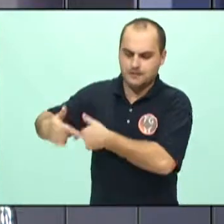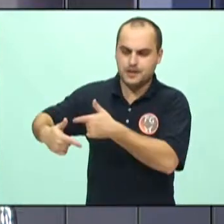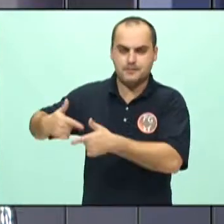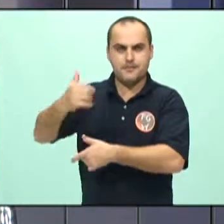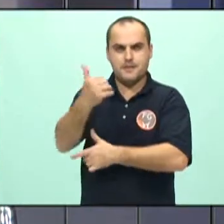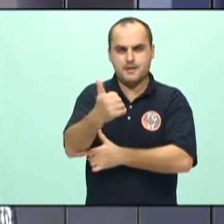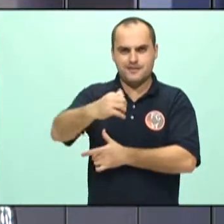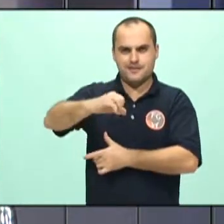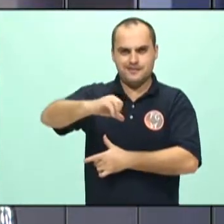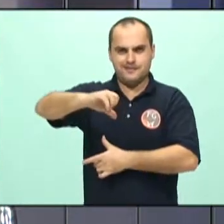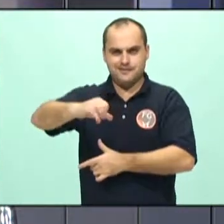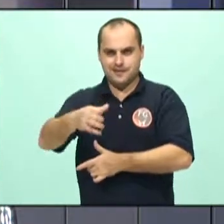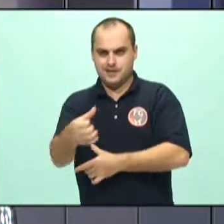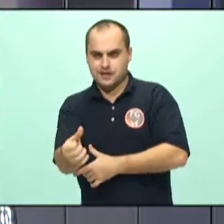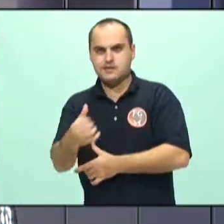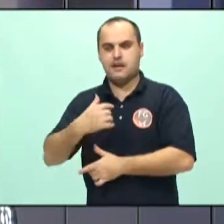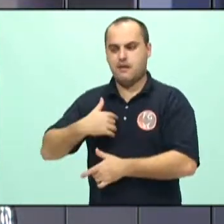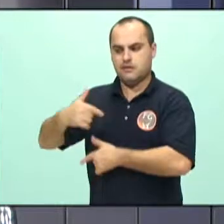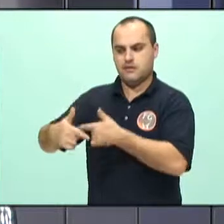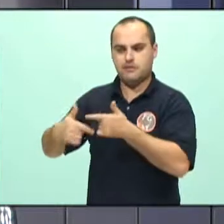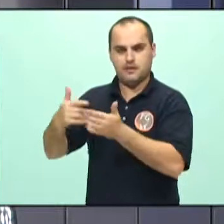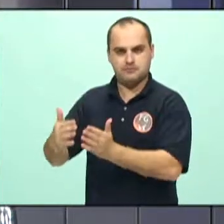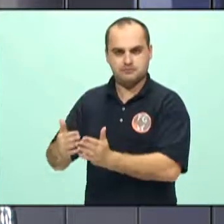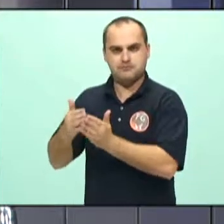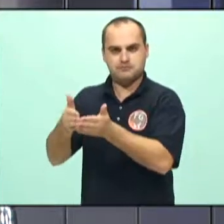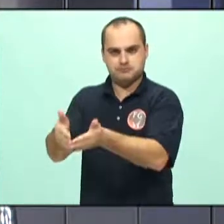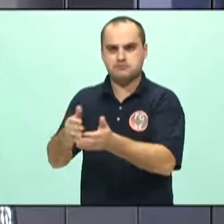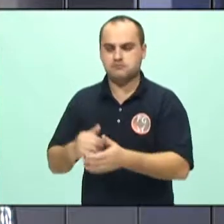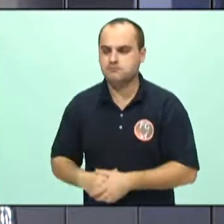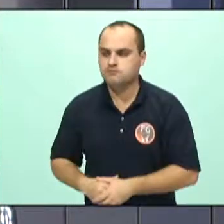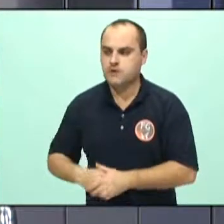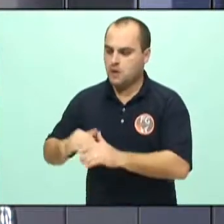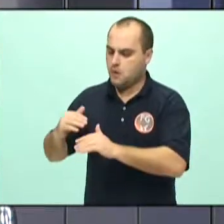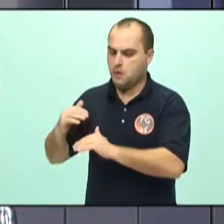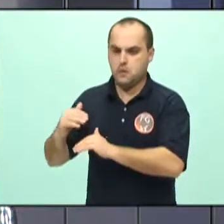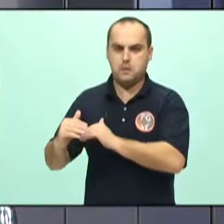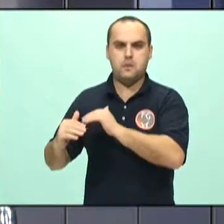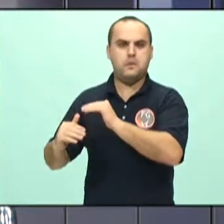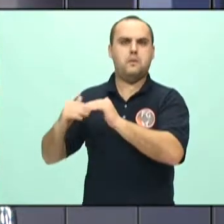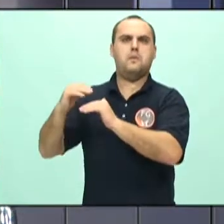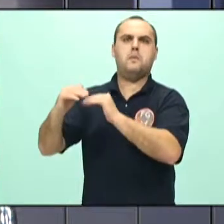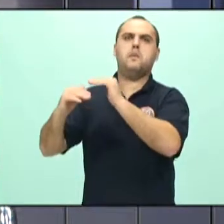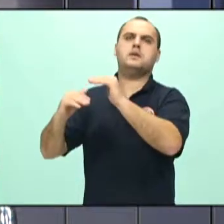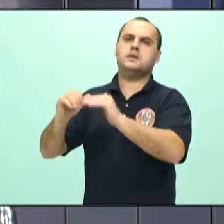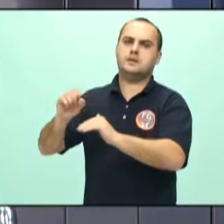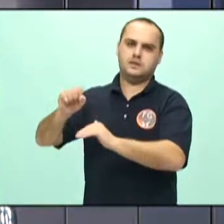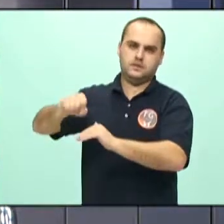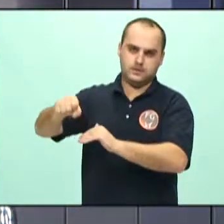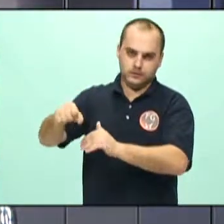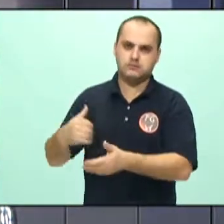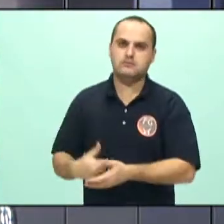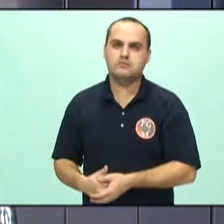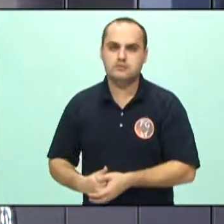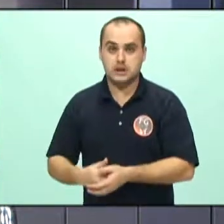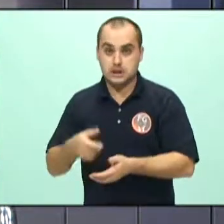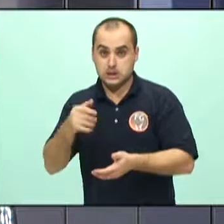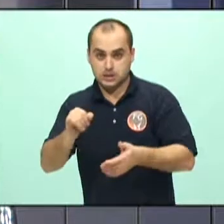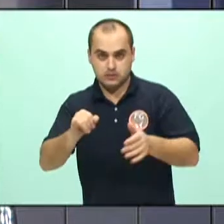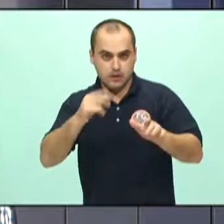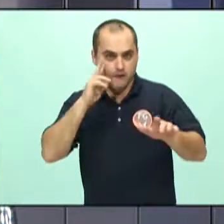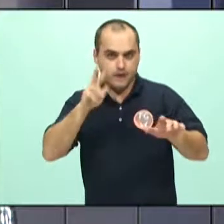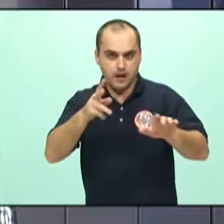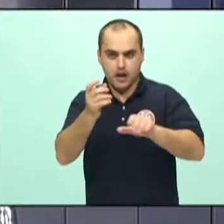em termos de movimentação, tem apresentado avanços, sim, melhoramos muito a nossa movimentação quando comparado com anos anteriores. A